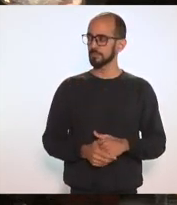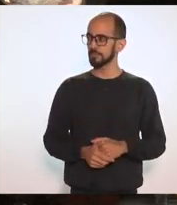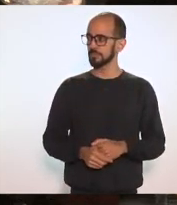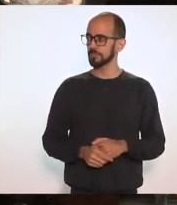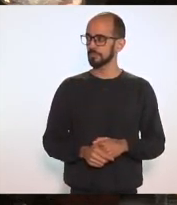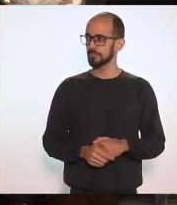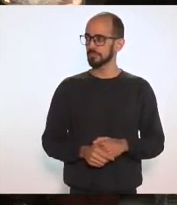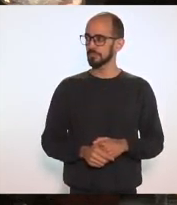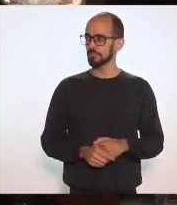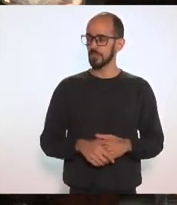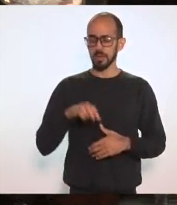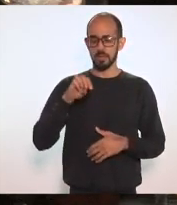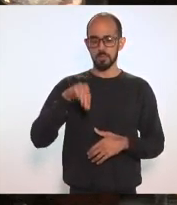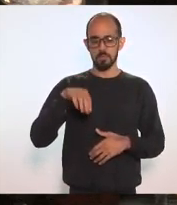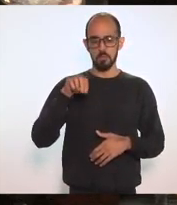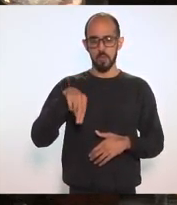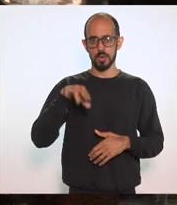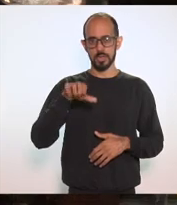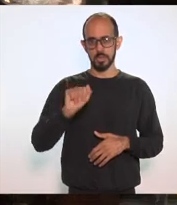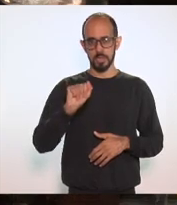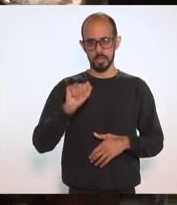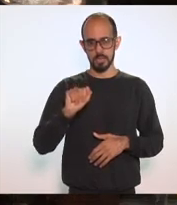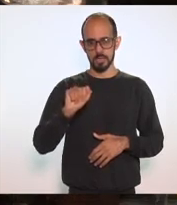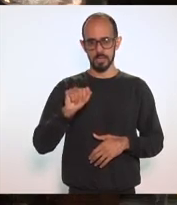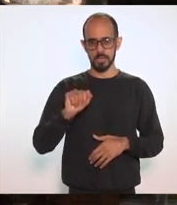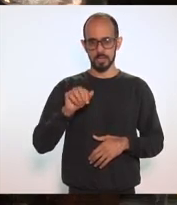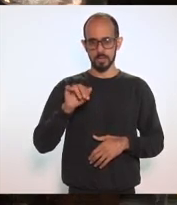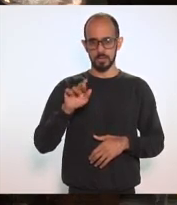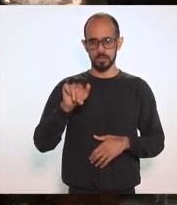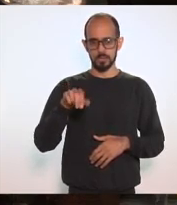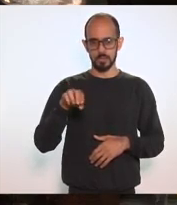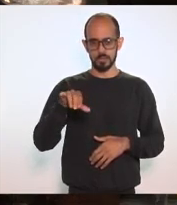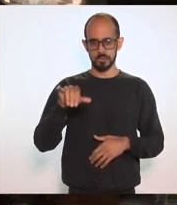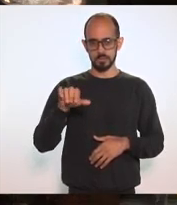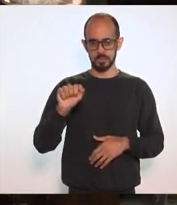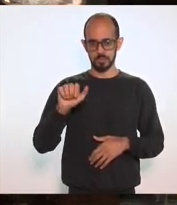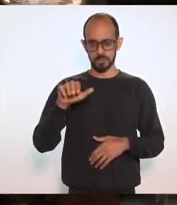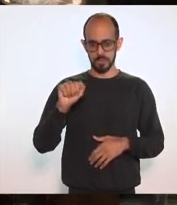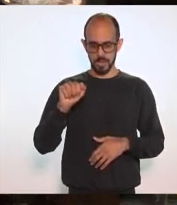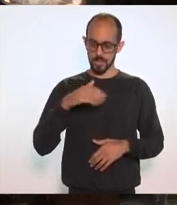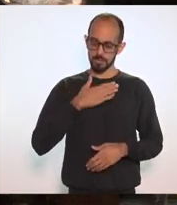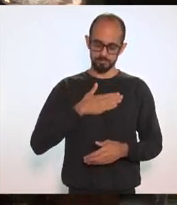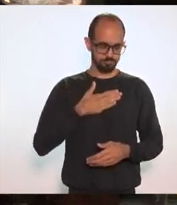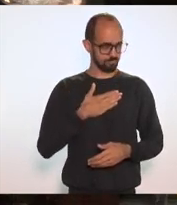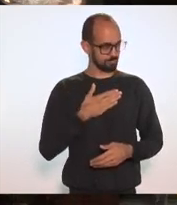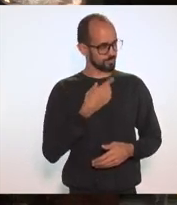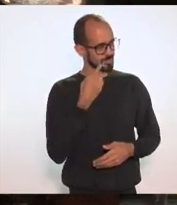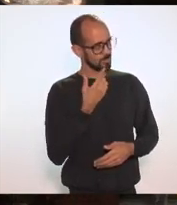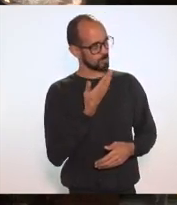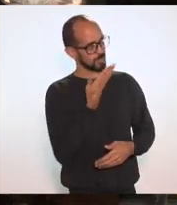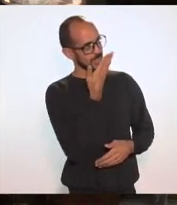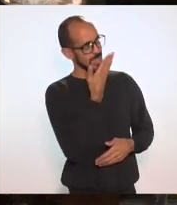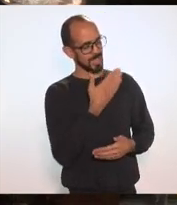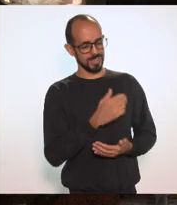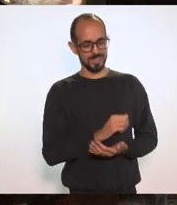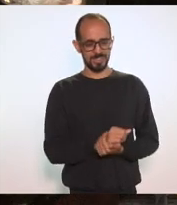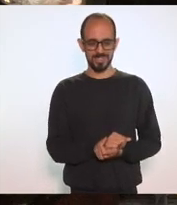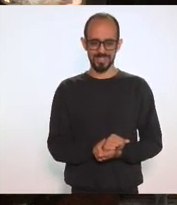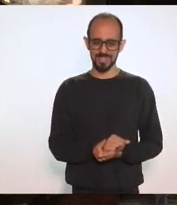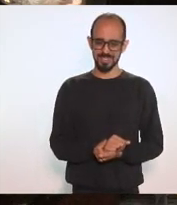Deputada Mônica Francisco, simpática deputada desta casa, pedindo a compreensão, porque